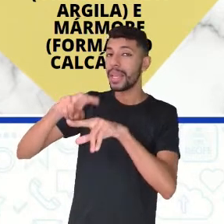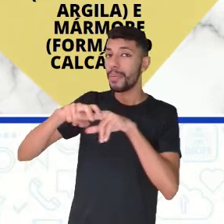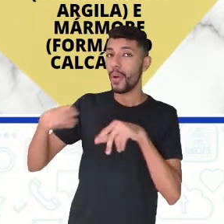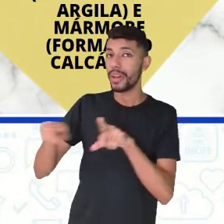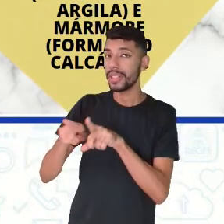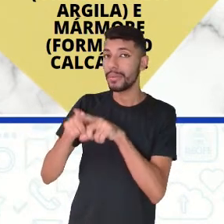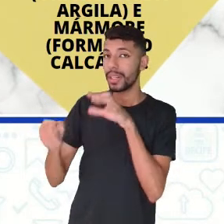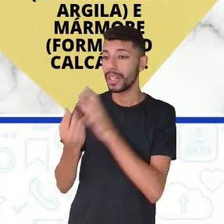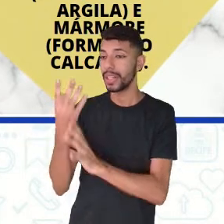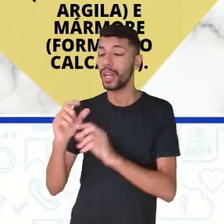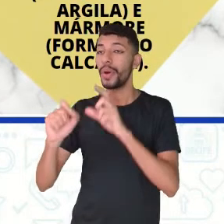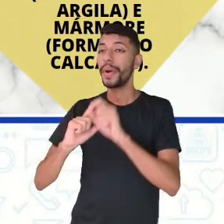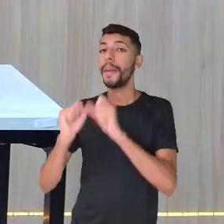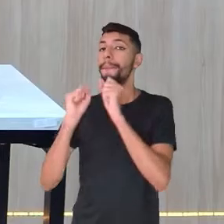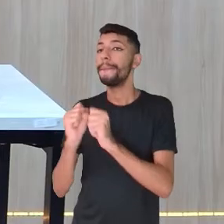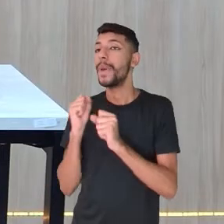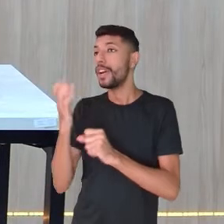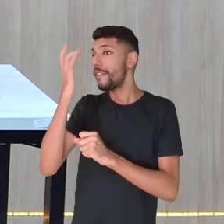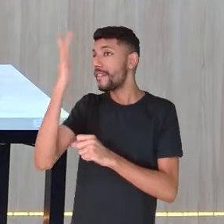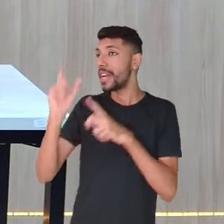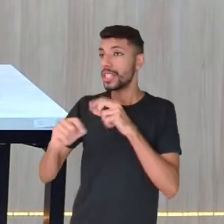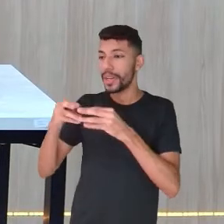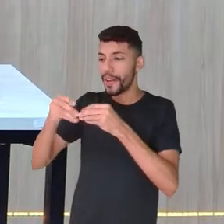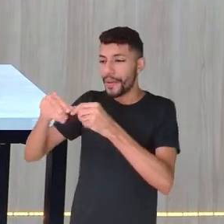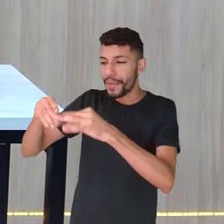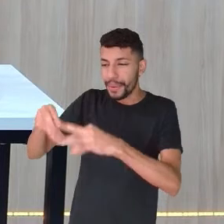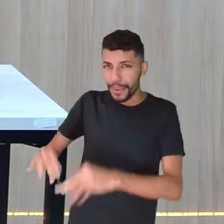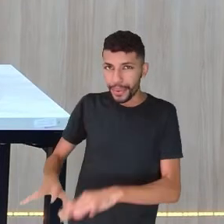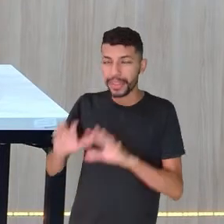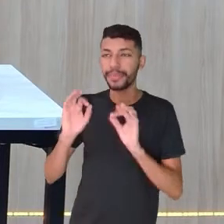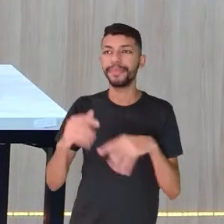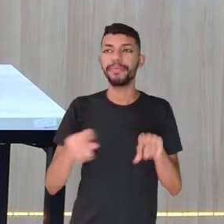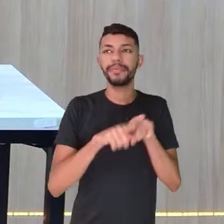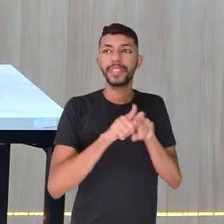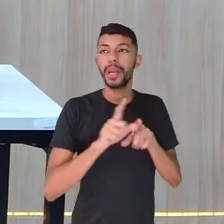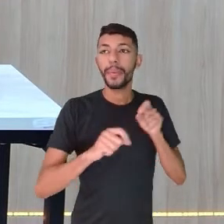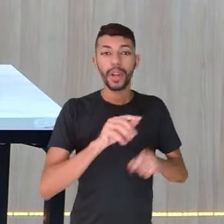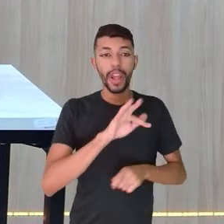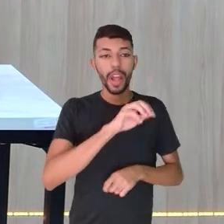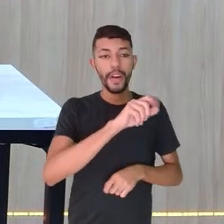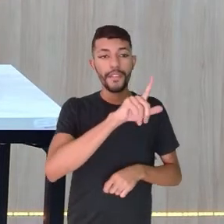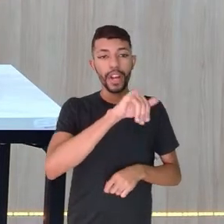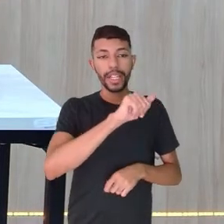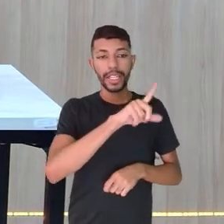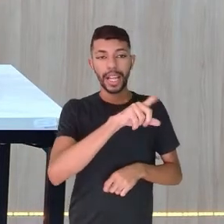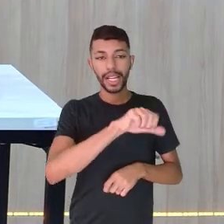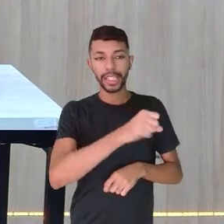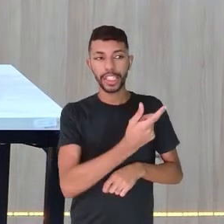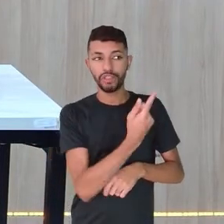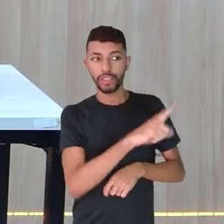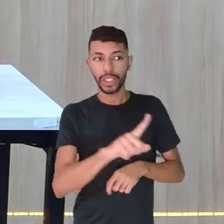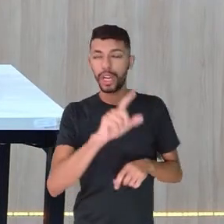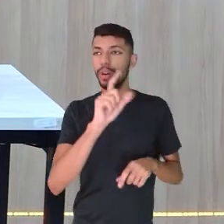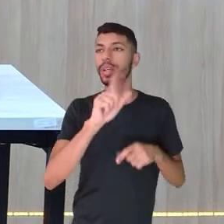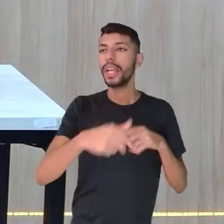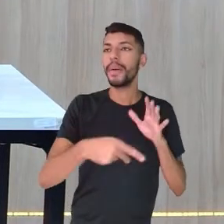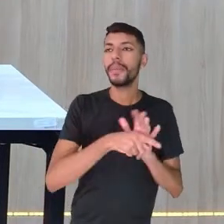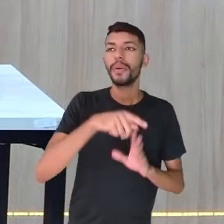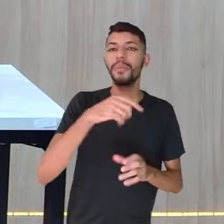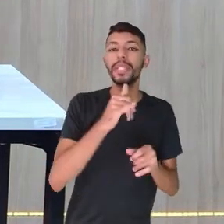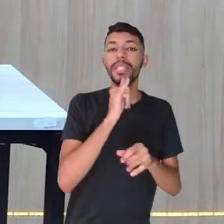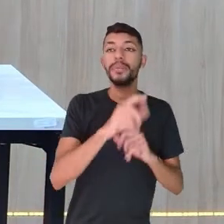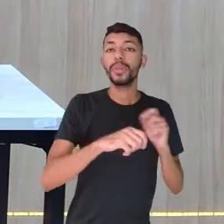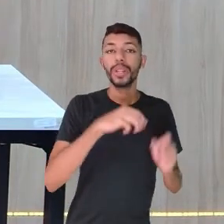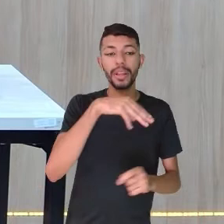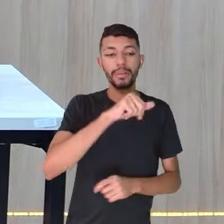podem facilmente ser esfareladas. E a questão aí das não foliadas, que o exemplo aí foi o mármore. O que é que nós